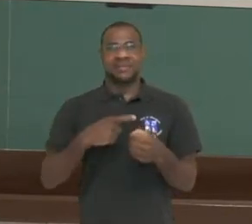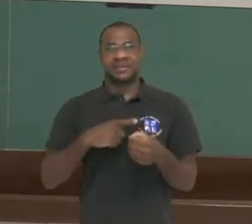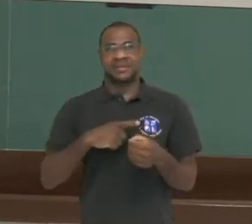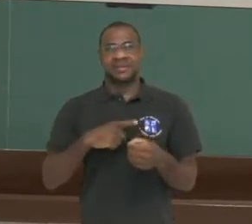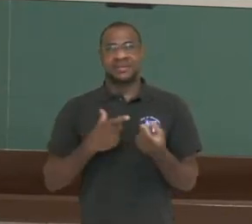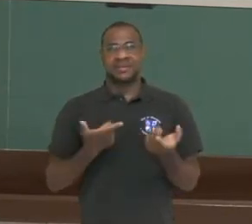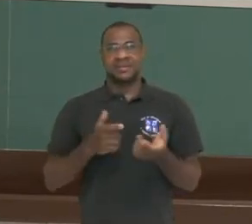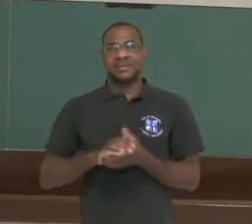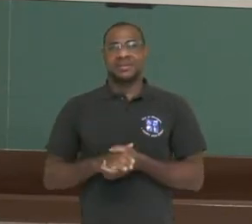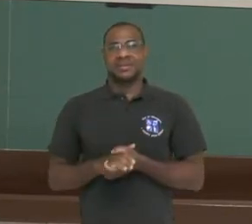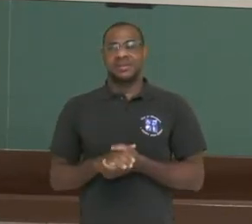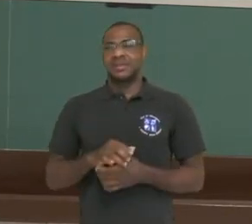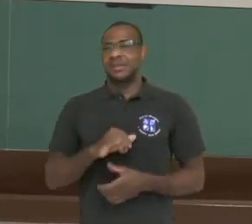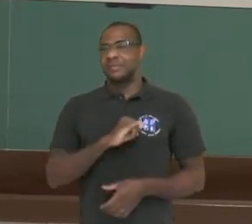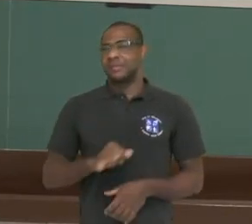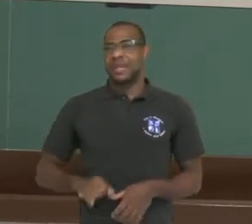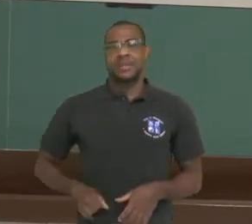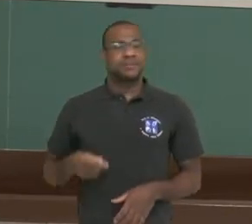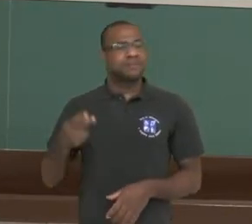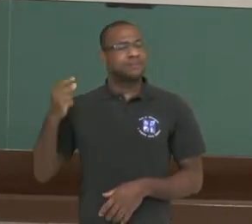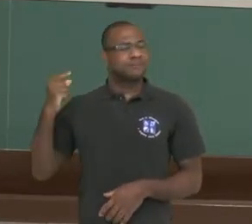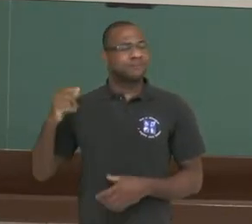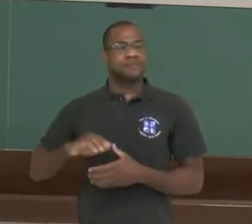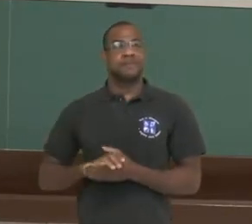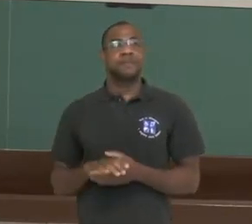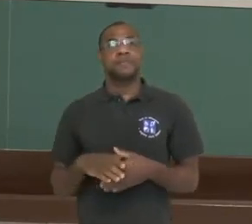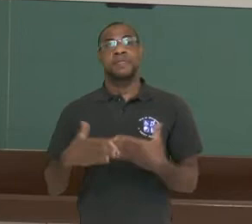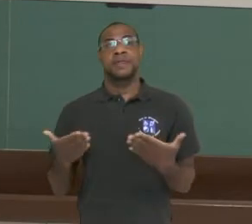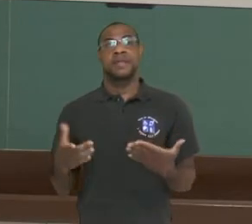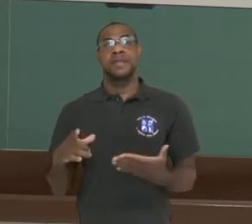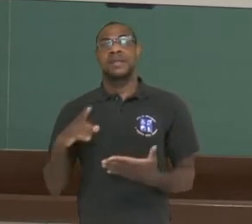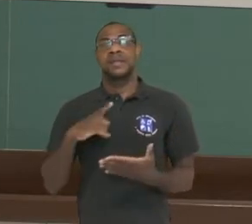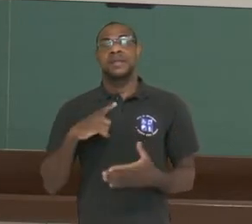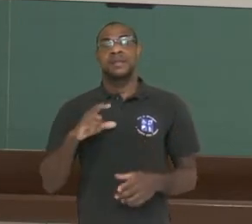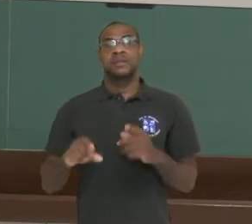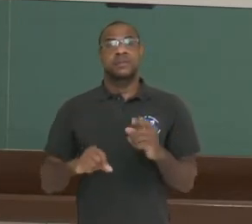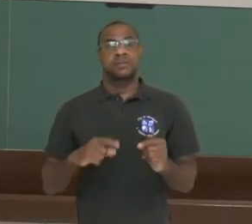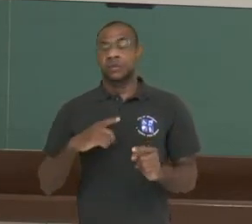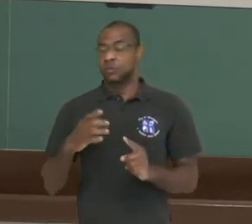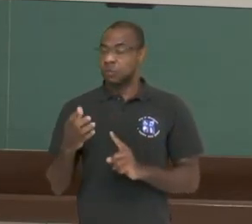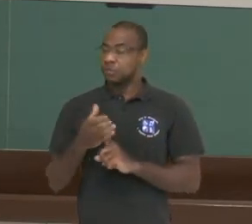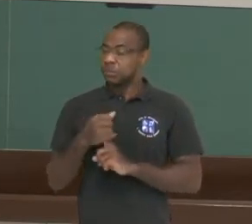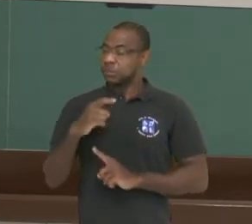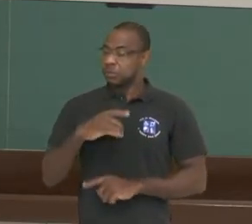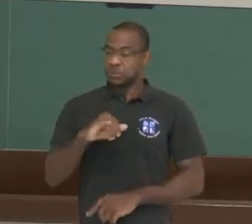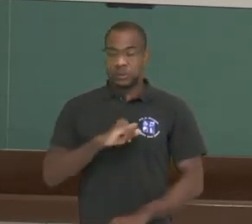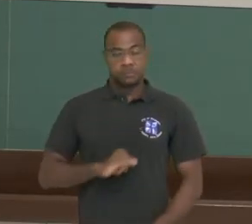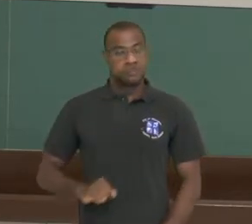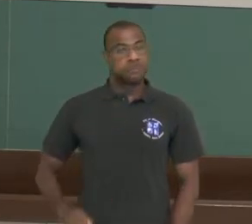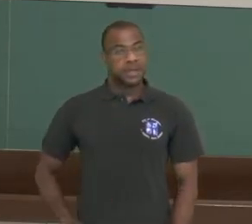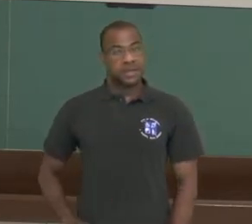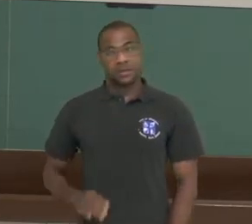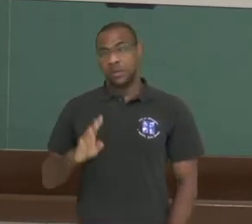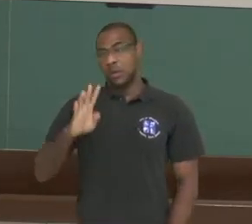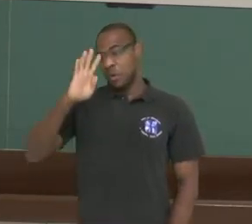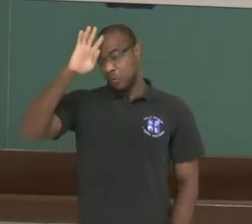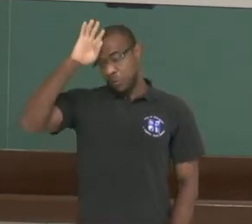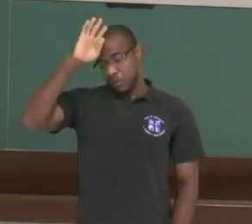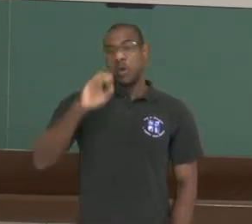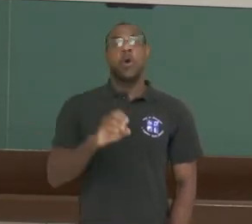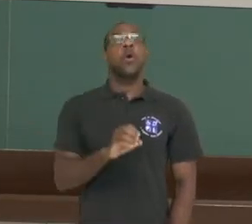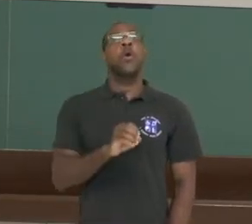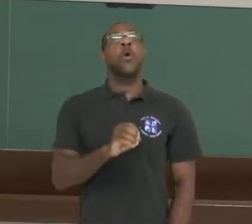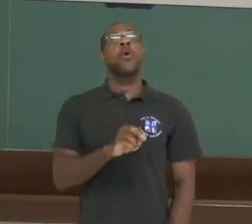ou Império Bizantino, futuramente chamado assim. Mas eles também se autodenominavam Império Romano do Oriente. O que vai